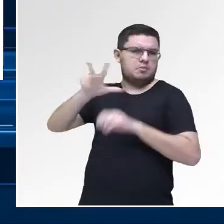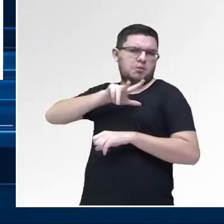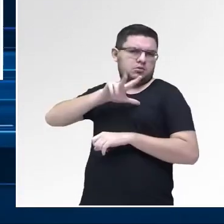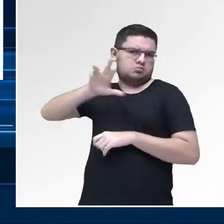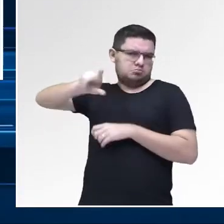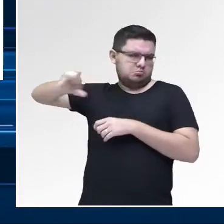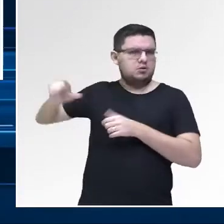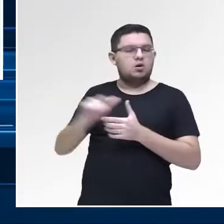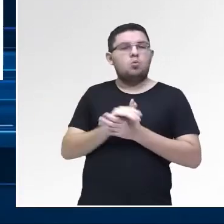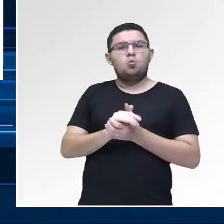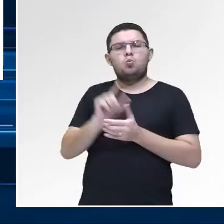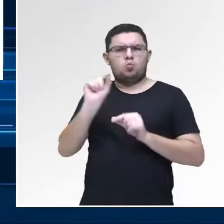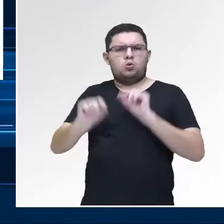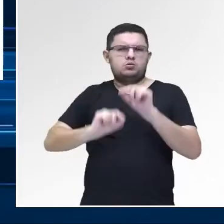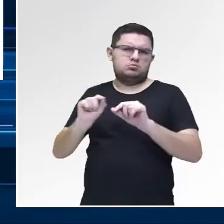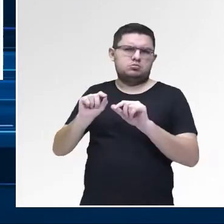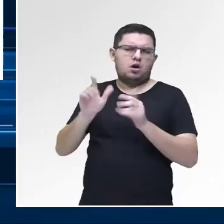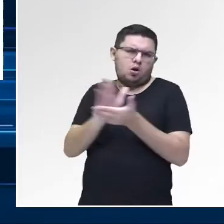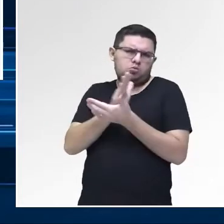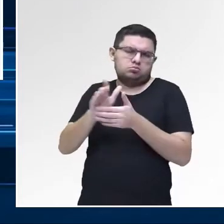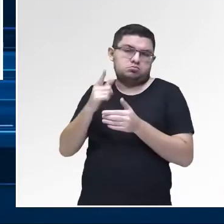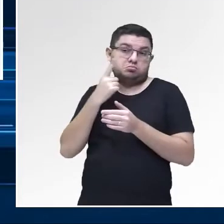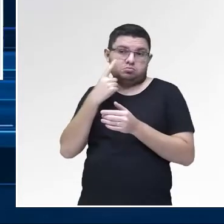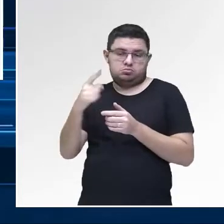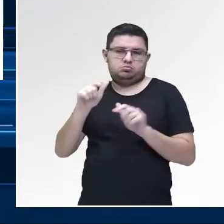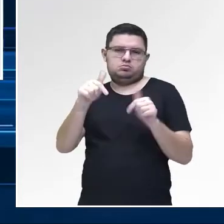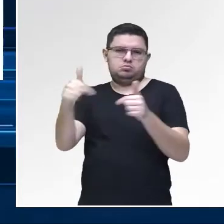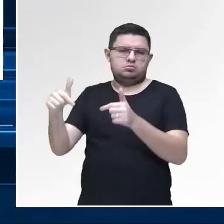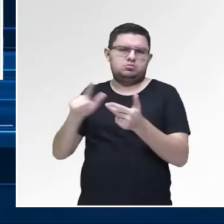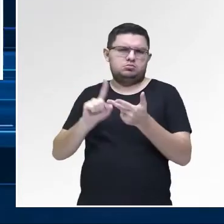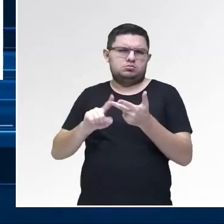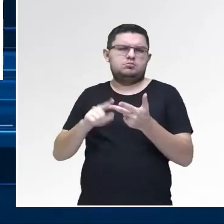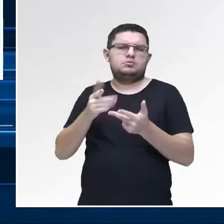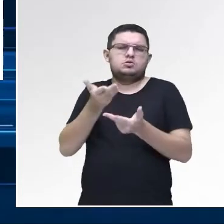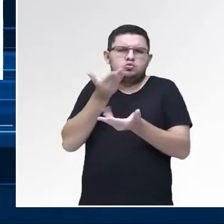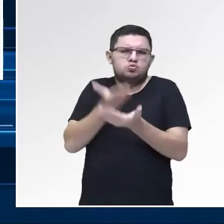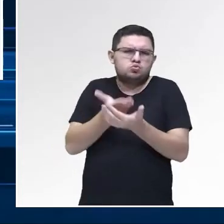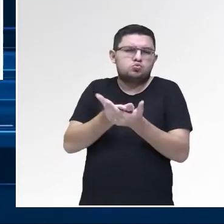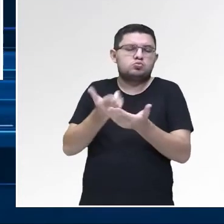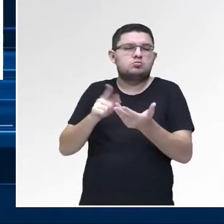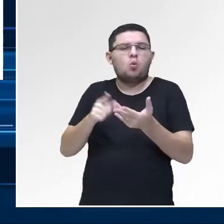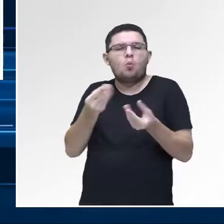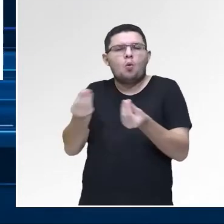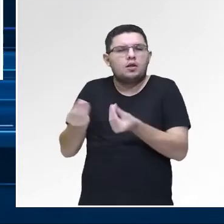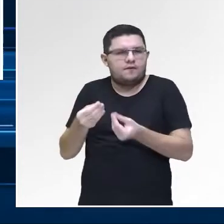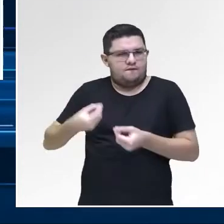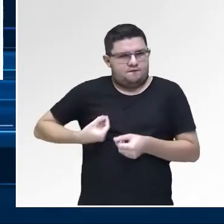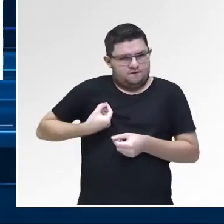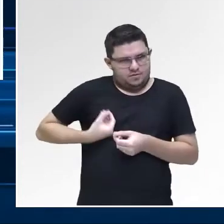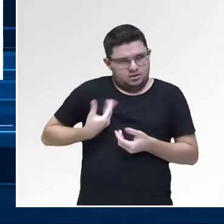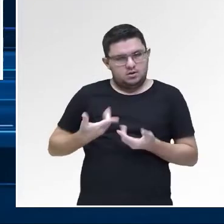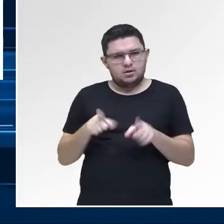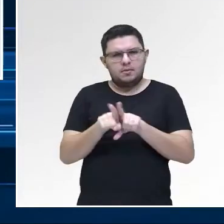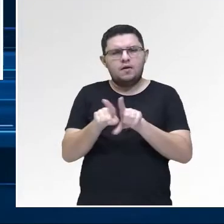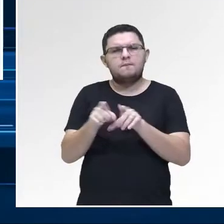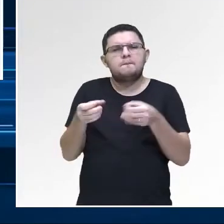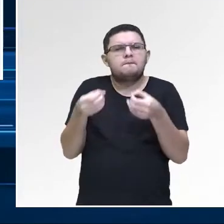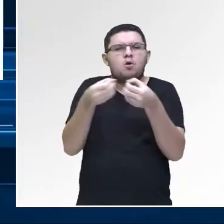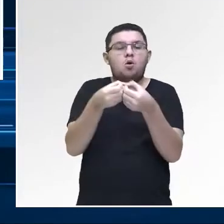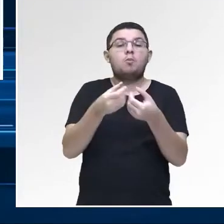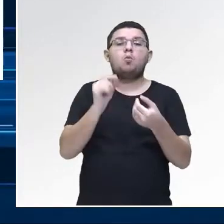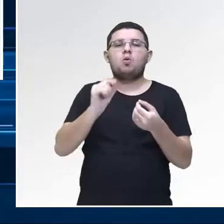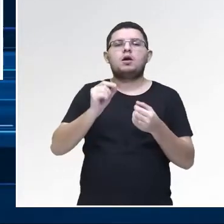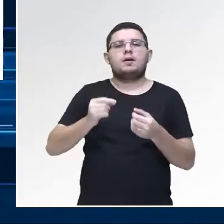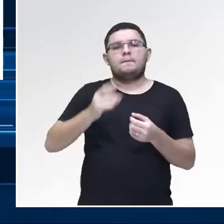Estudo, trabalho, alguns questão da qualidade de vida, ficar próximos, né? De pessoas, da família, enfim,